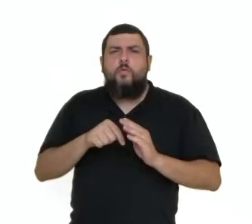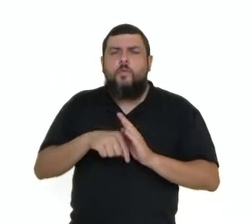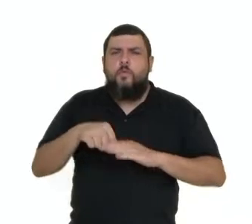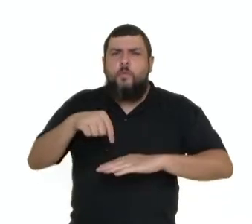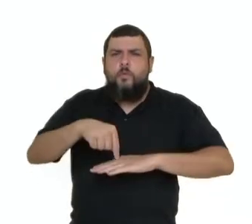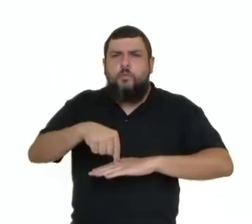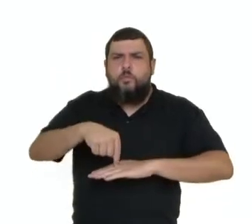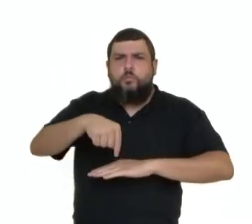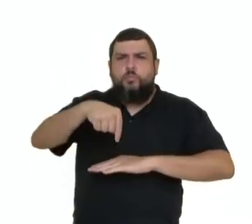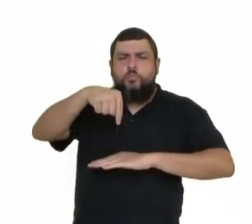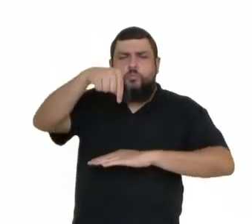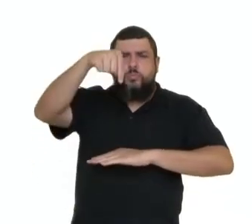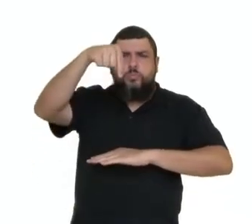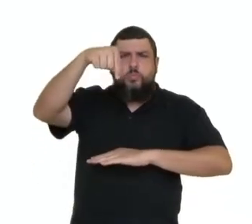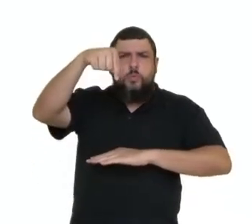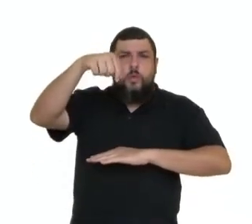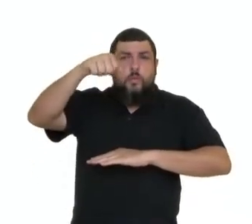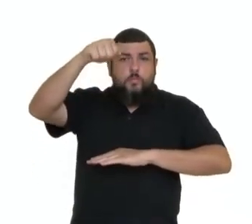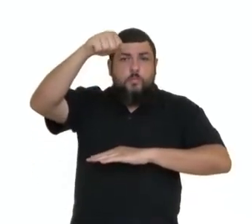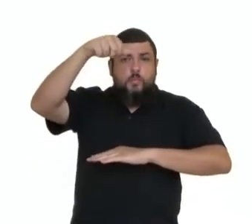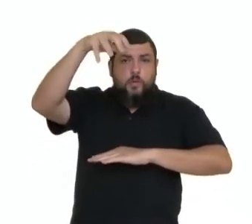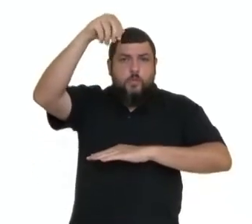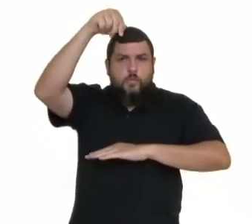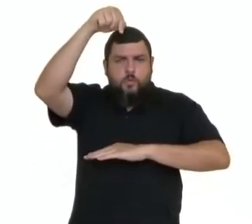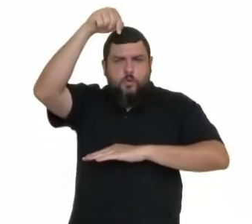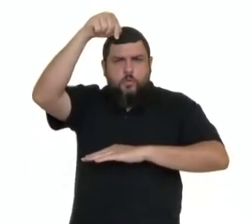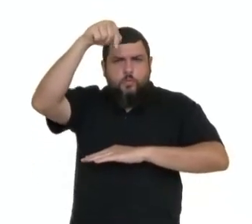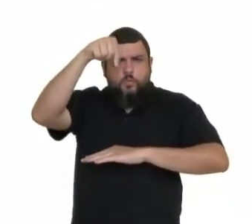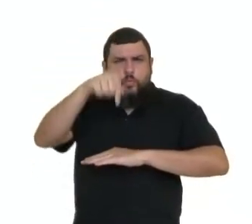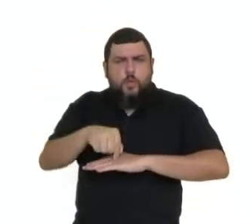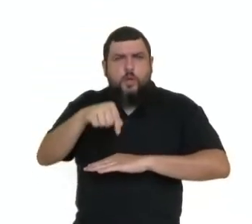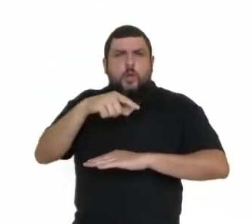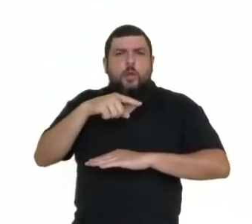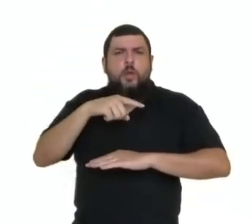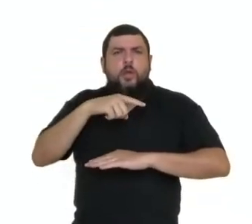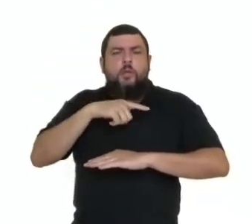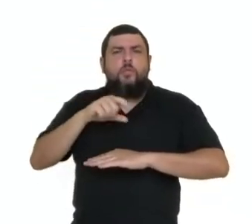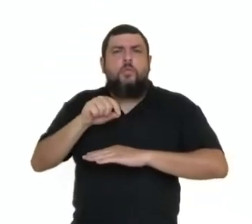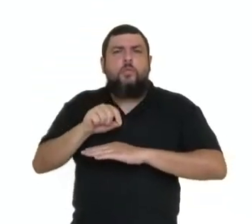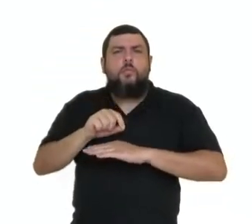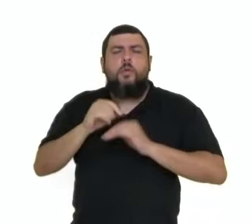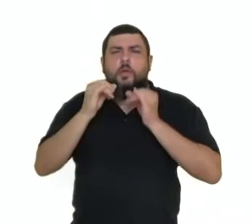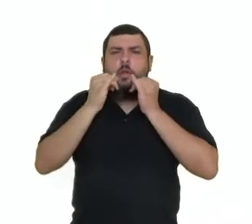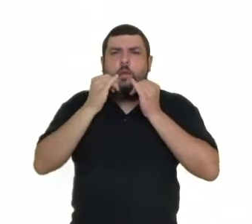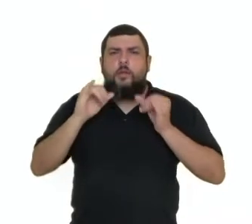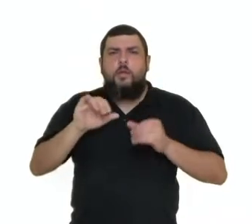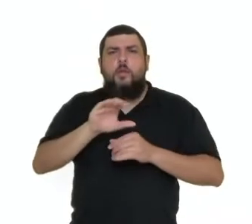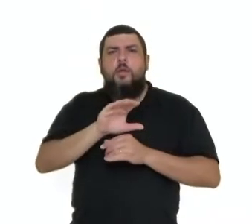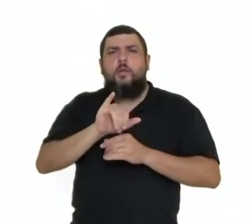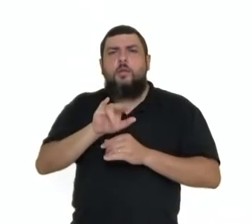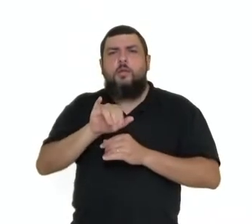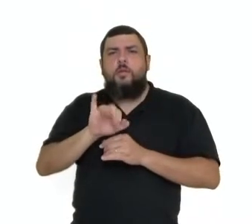gravitacional. Ao ser solto, o martelo passa a ter energia cinética, certo?